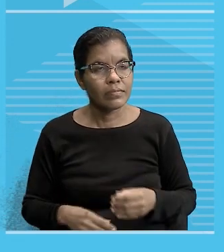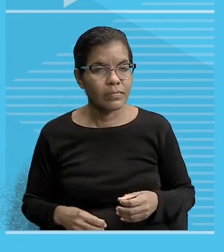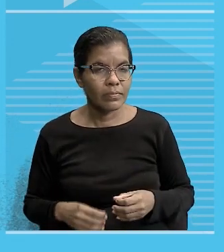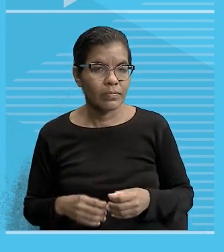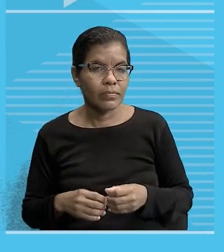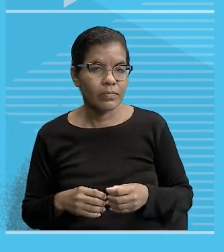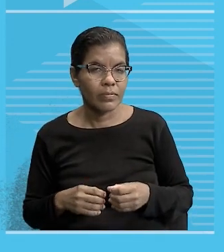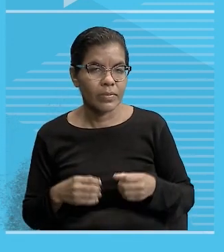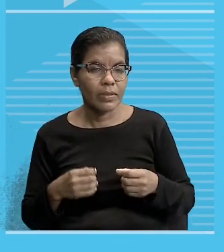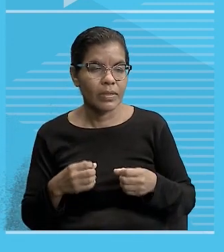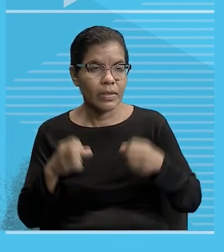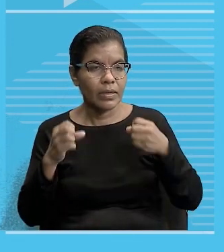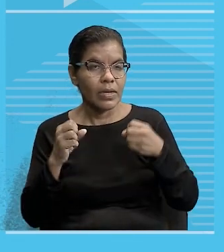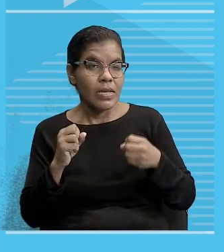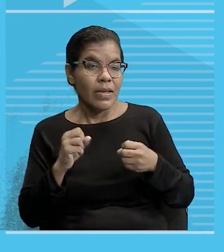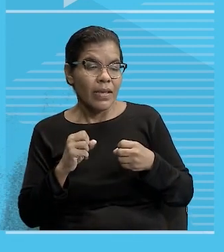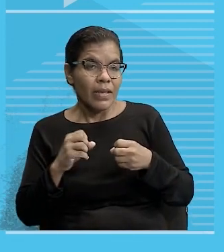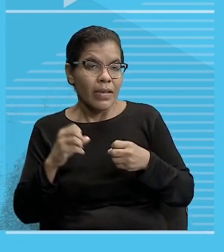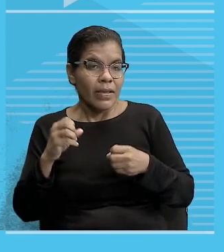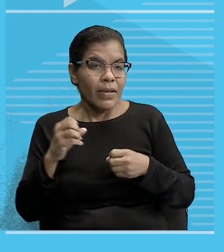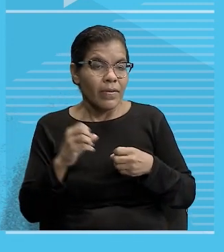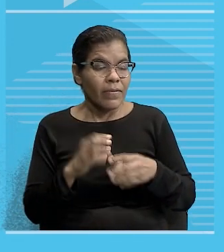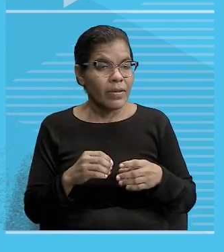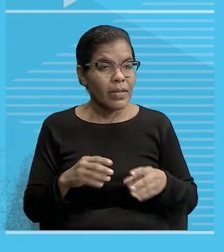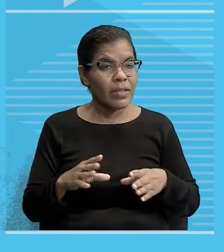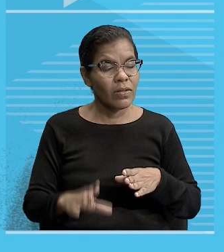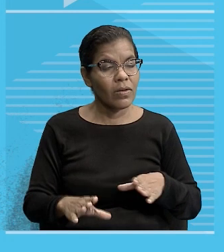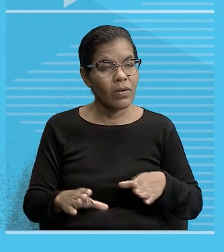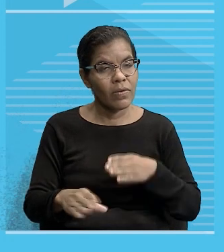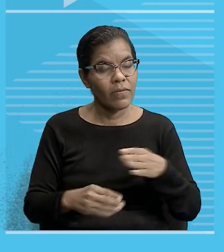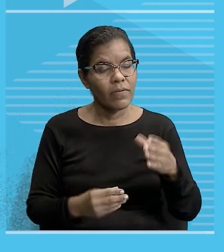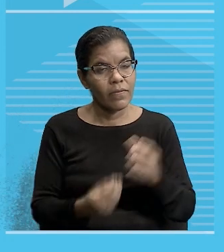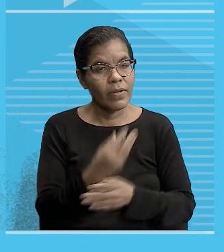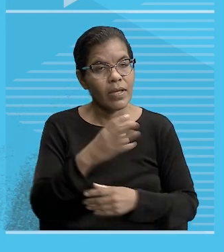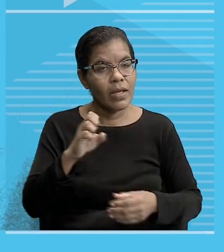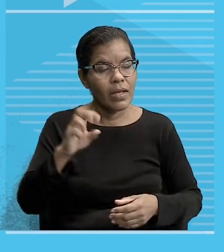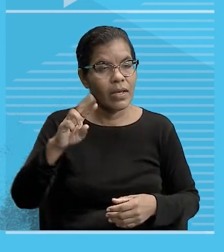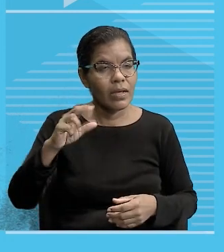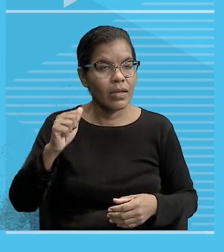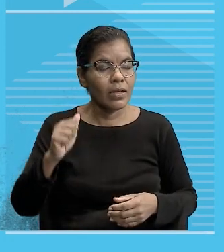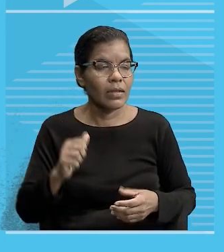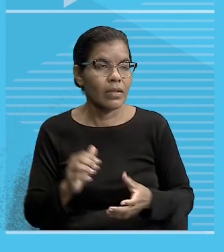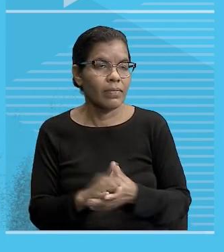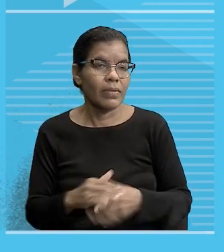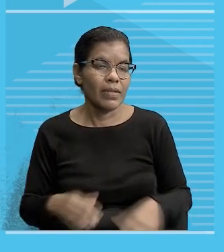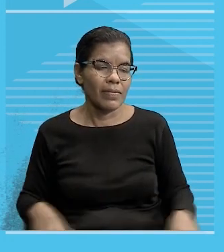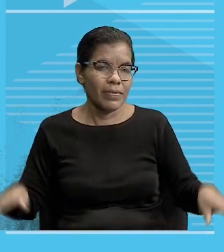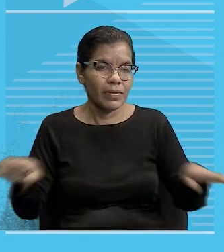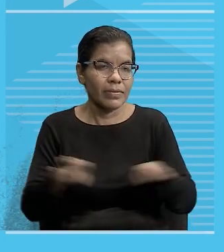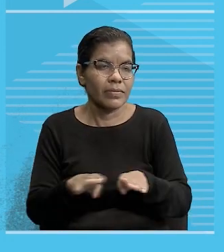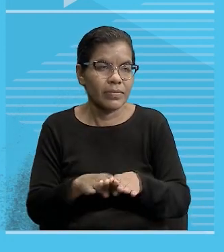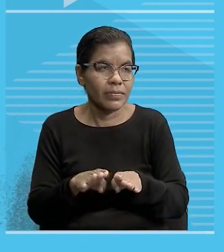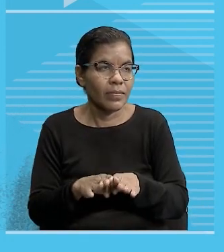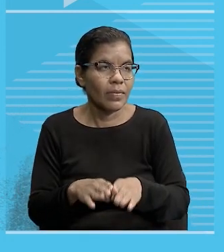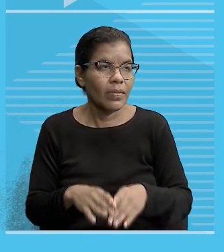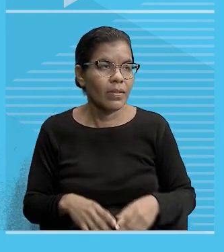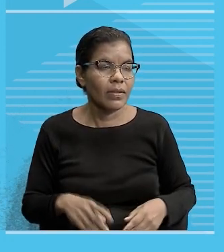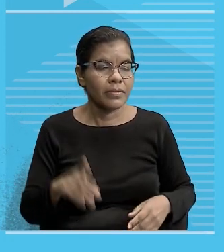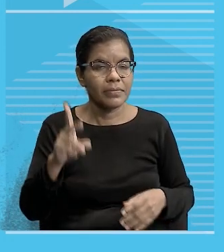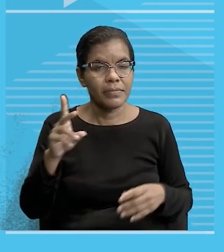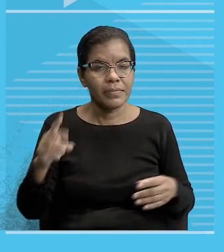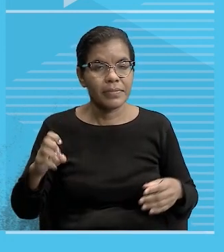processo decisórios a nova era do mar que está mais interativa pela tecnologia a era digital